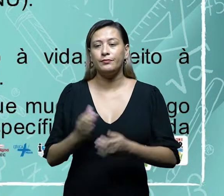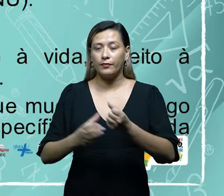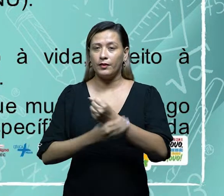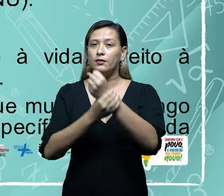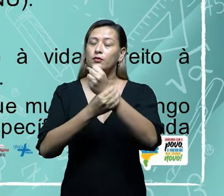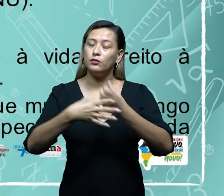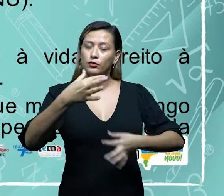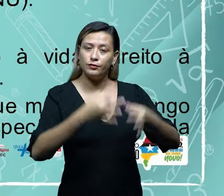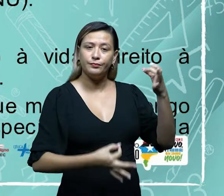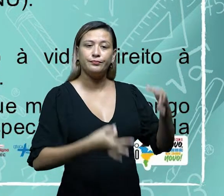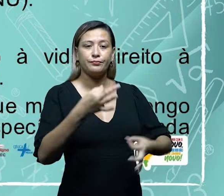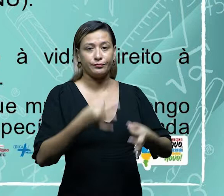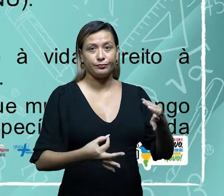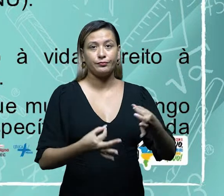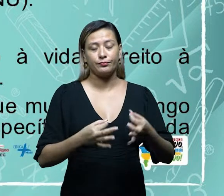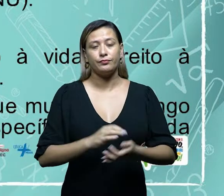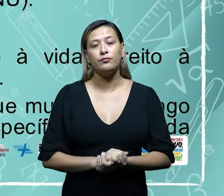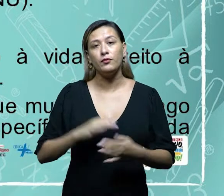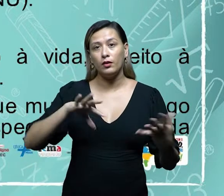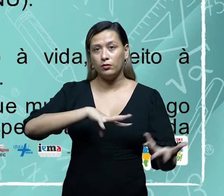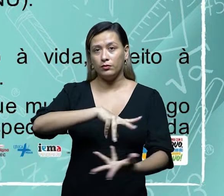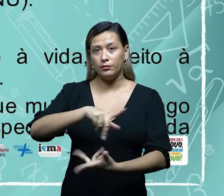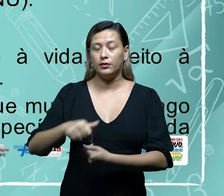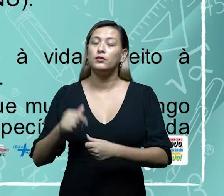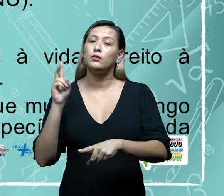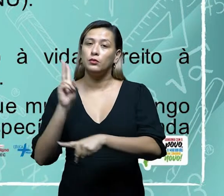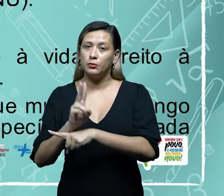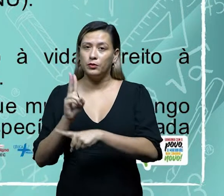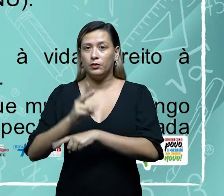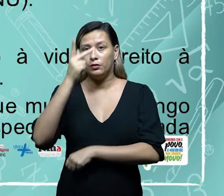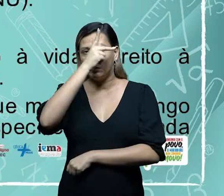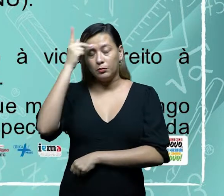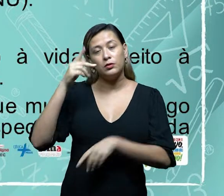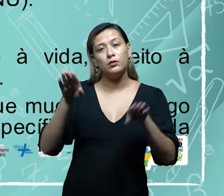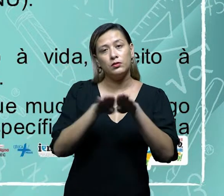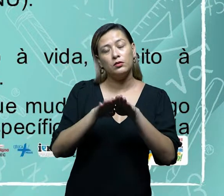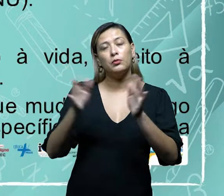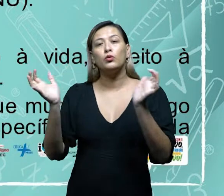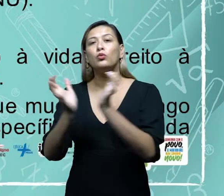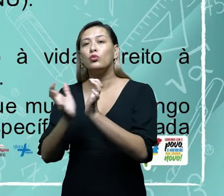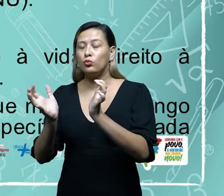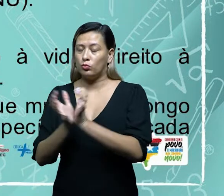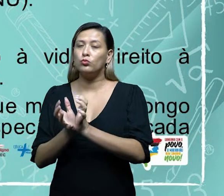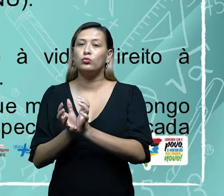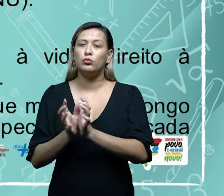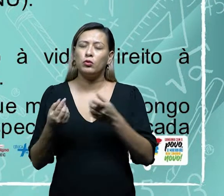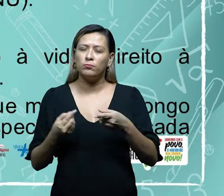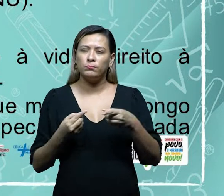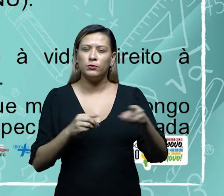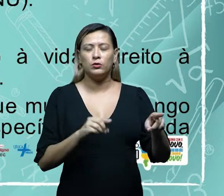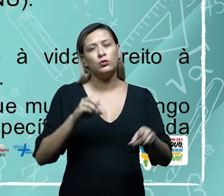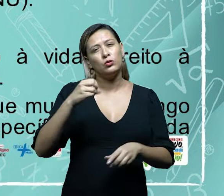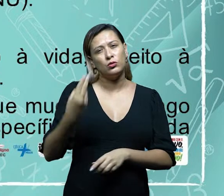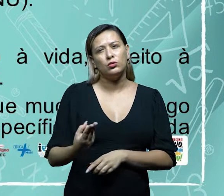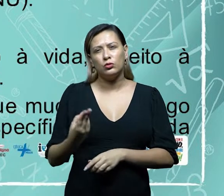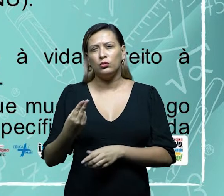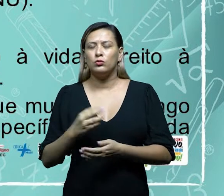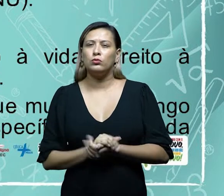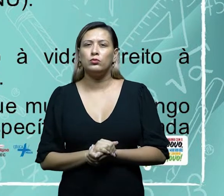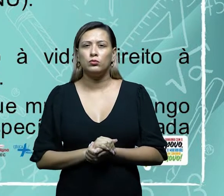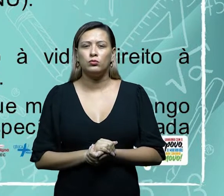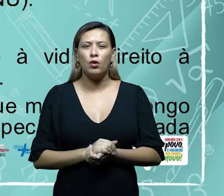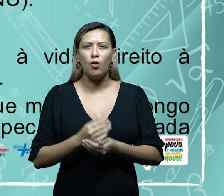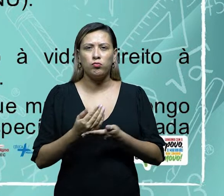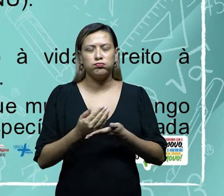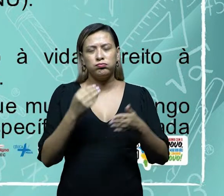jurídicas universais que protegem os indivíduos e grupos contra as ações ou omissões, né, dos governos que atentem